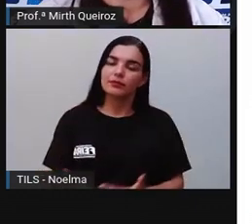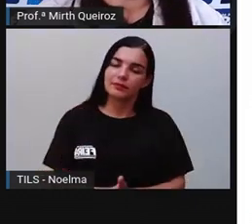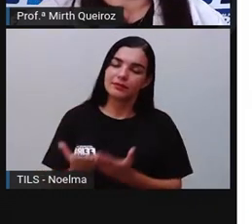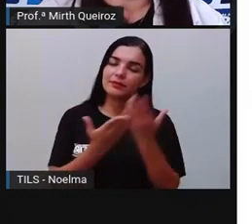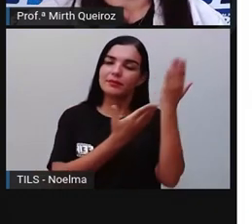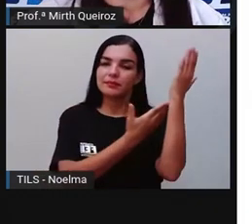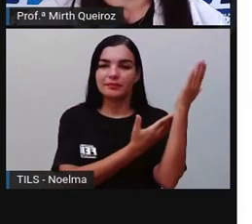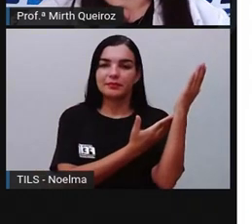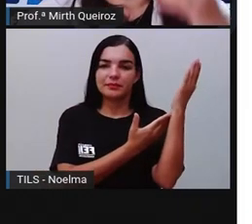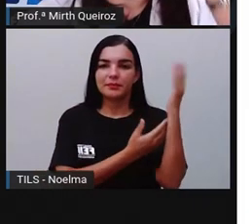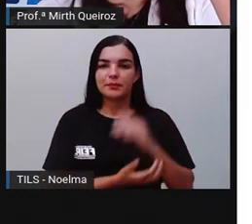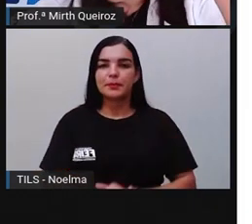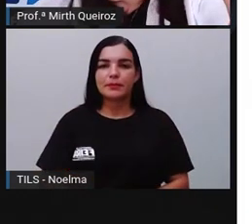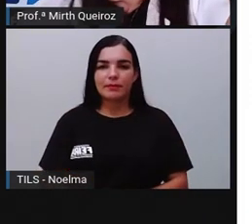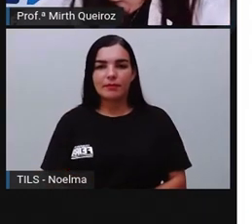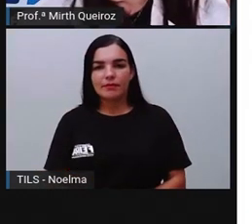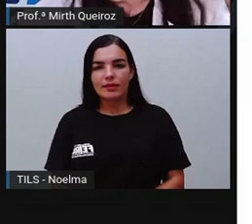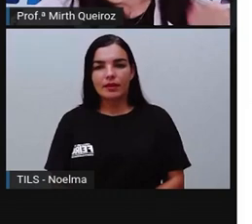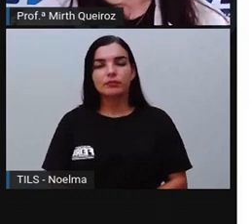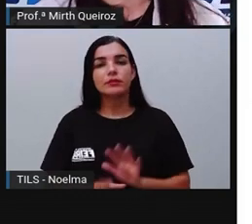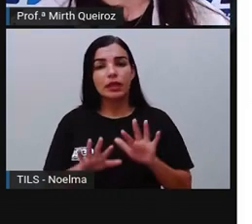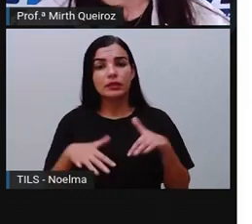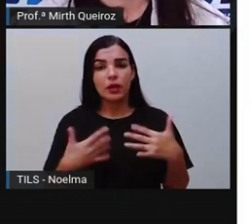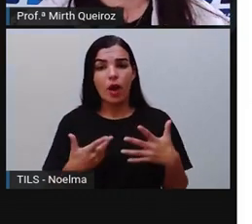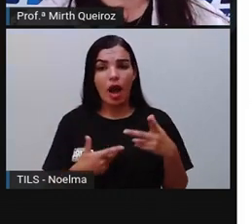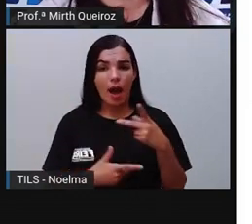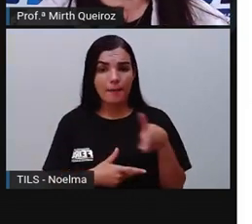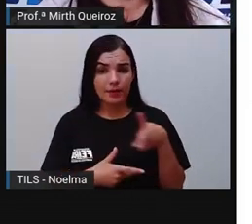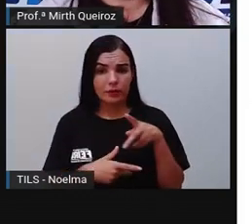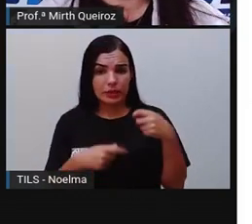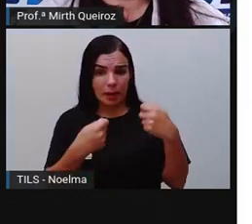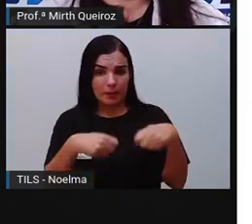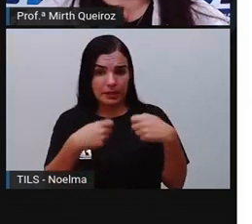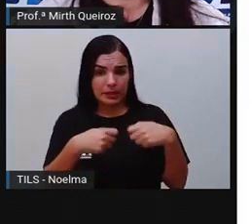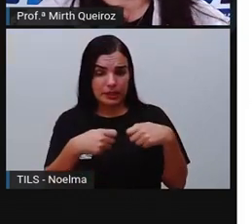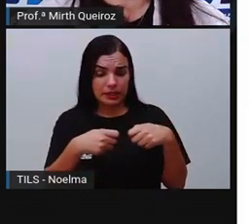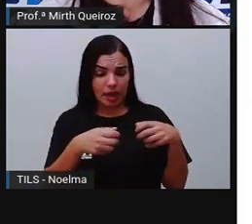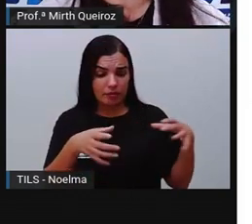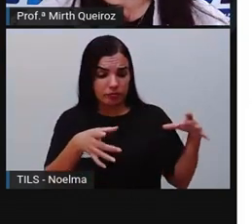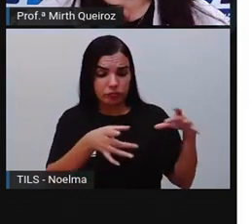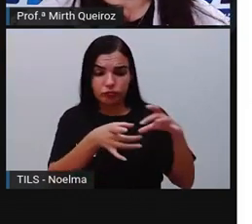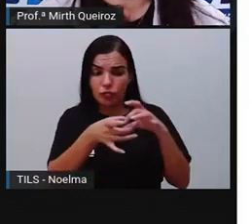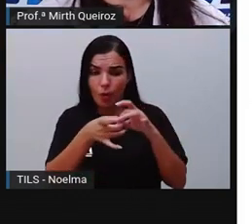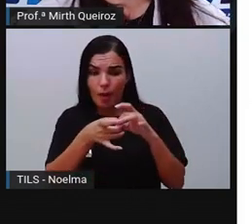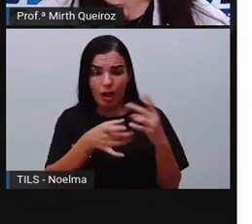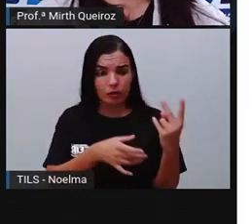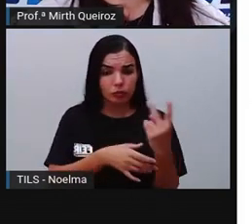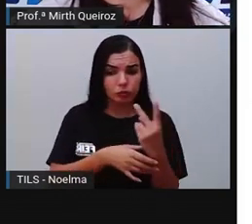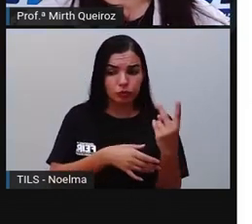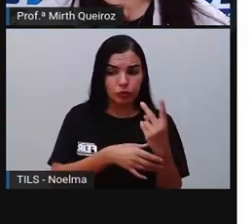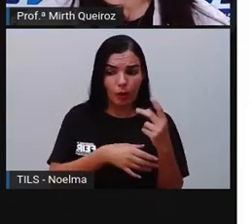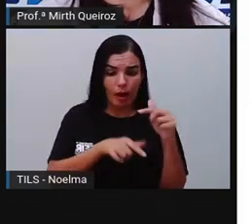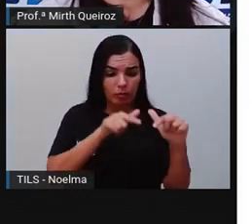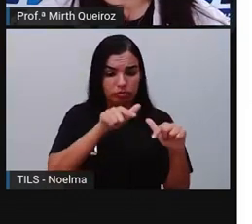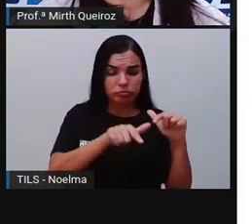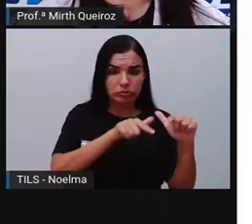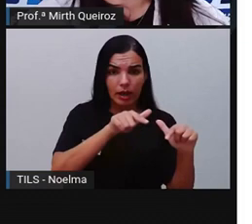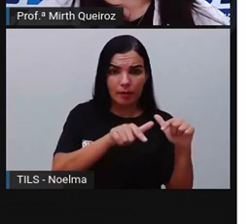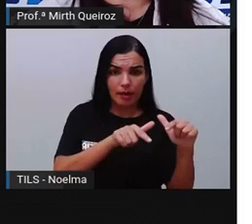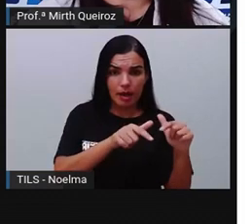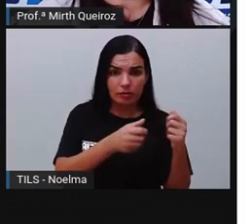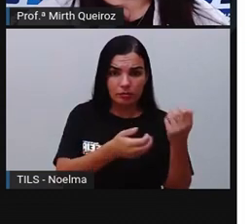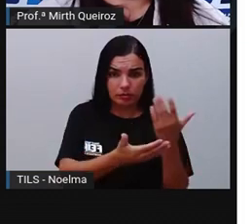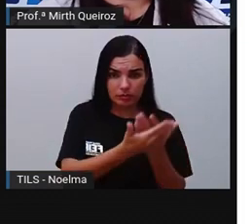falar hoje. A professora precisa formar duplas para o trabalho e fez uma lista com o nome